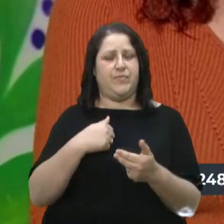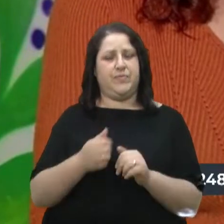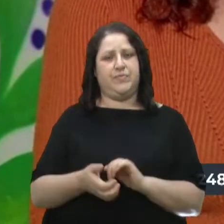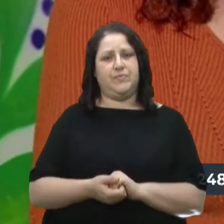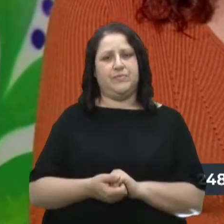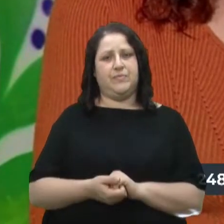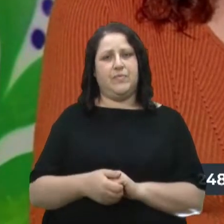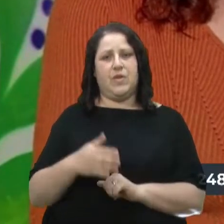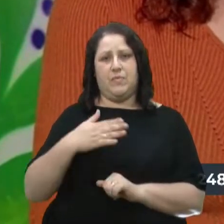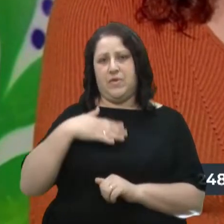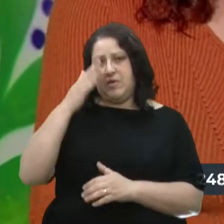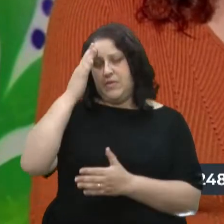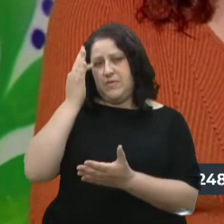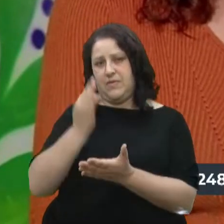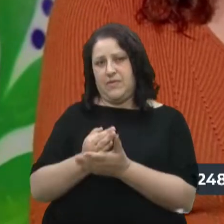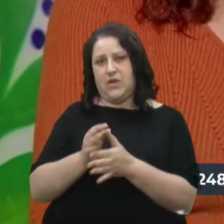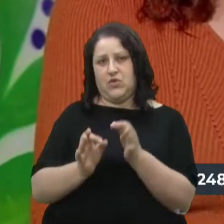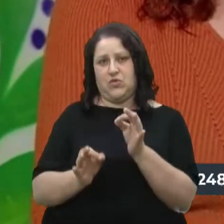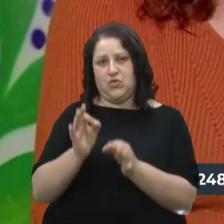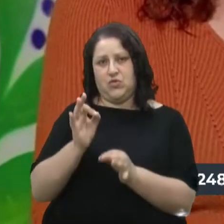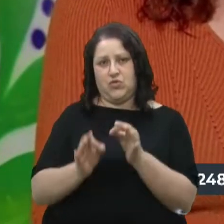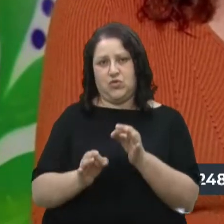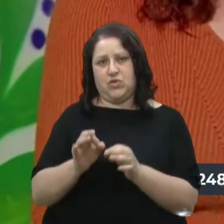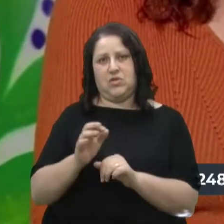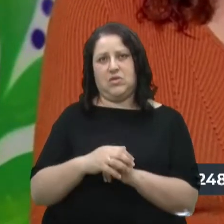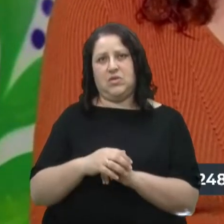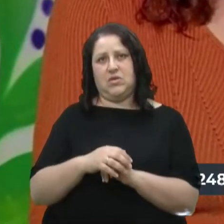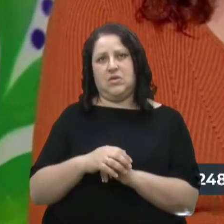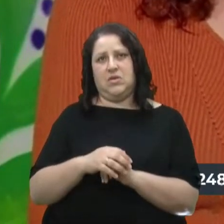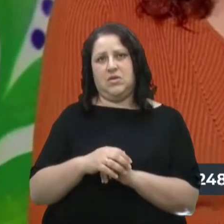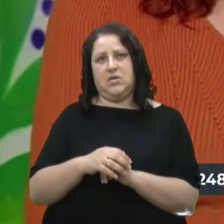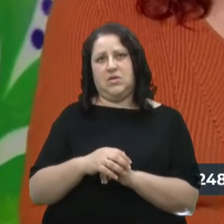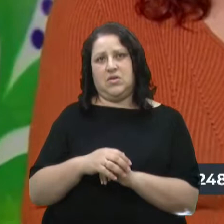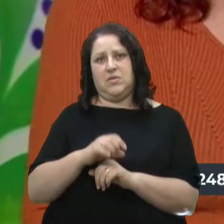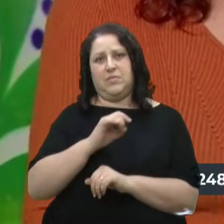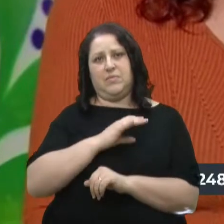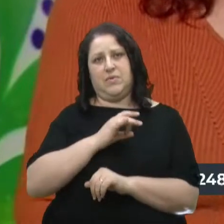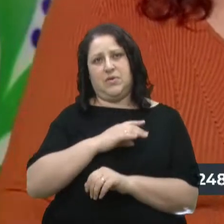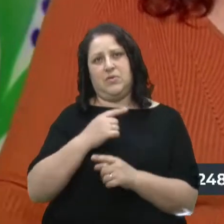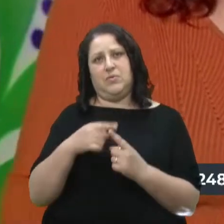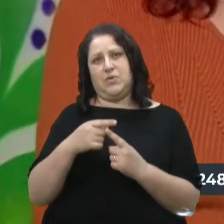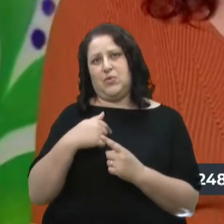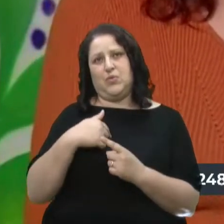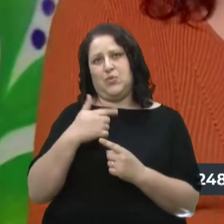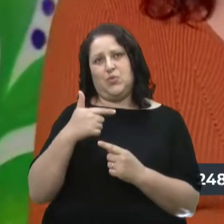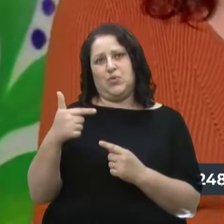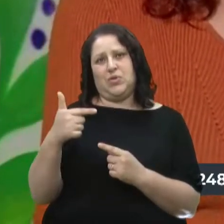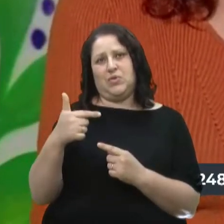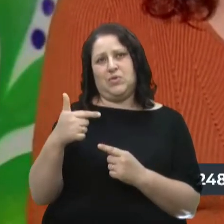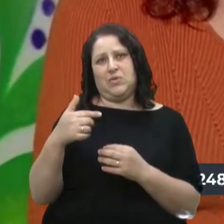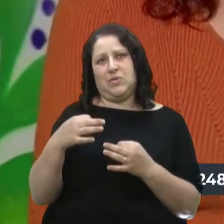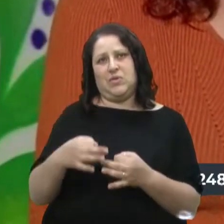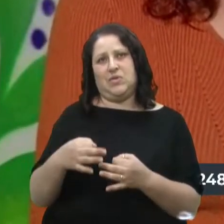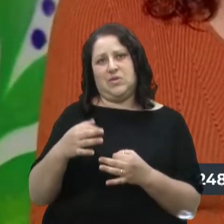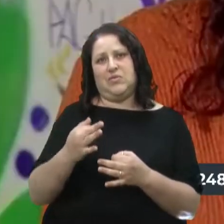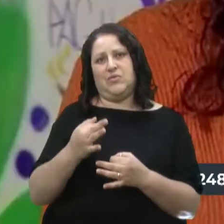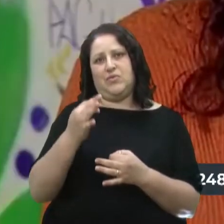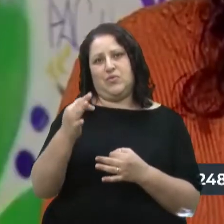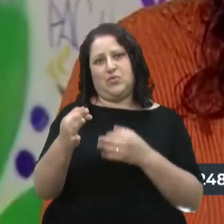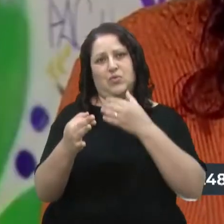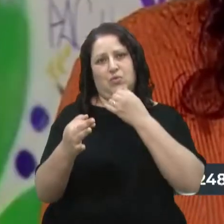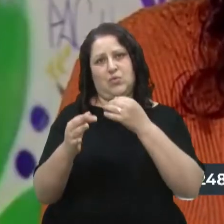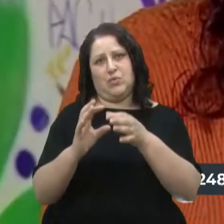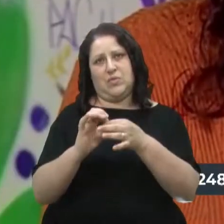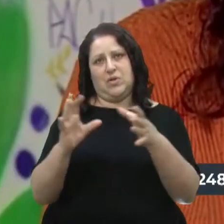aqui é temerosa, porque ele não vai ser preso eternamente, ele vai ser solto uma hora.